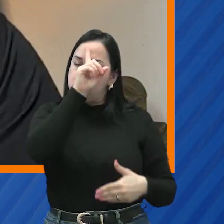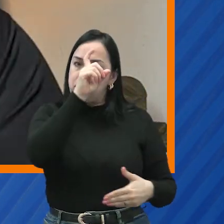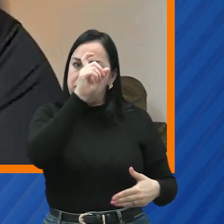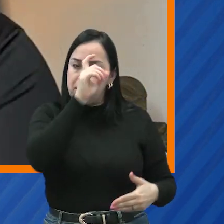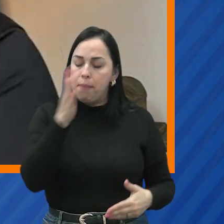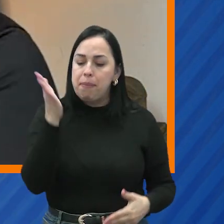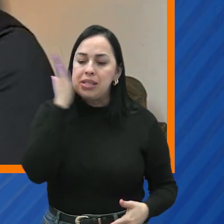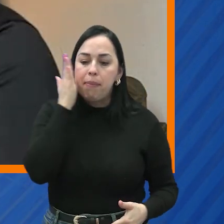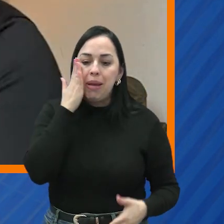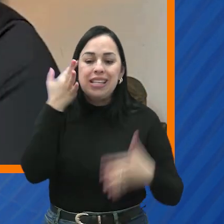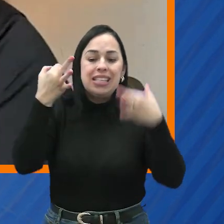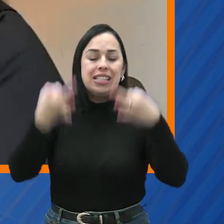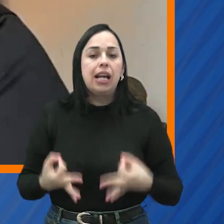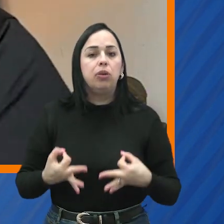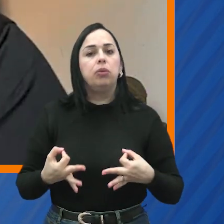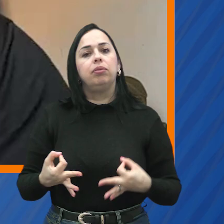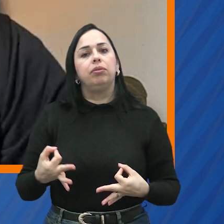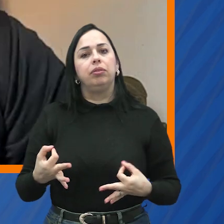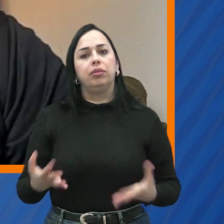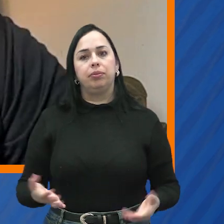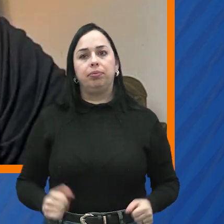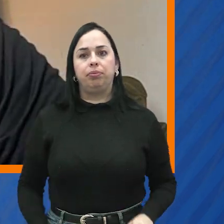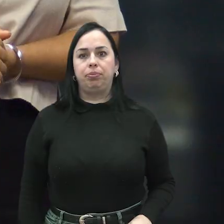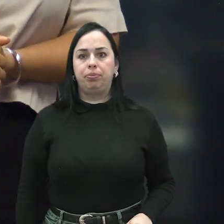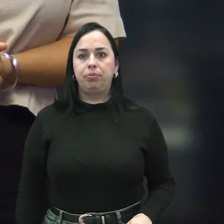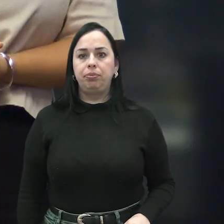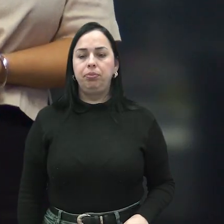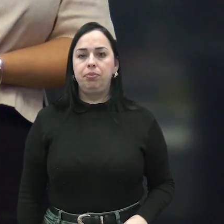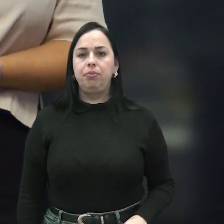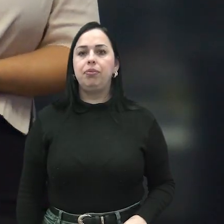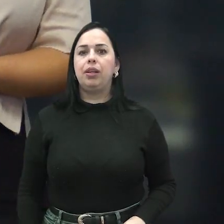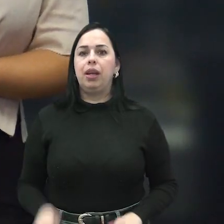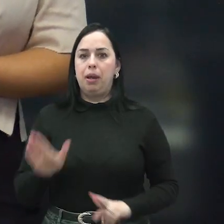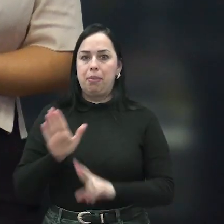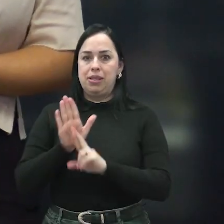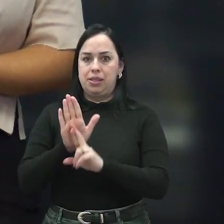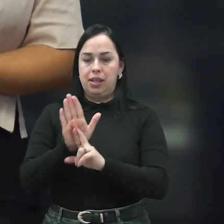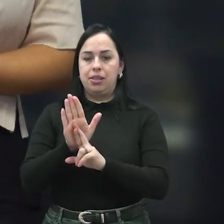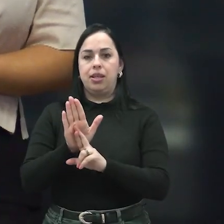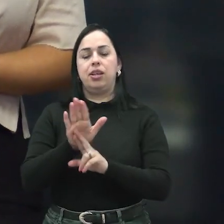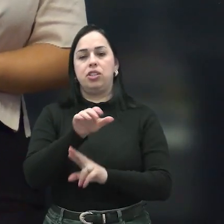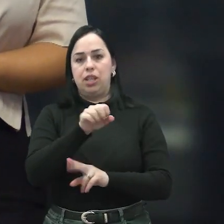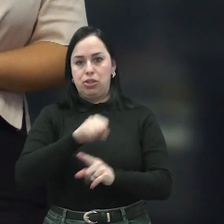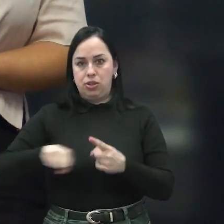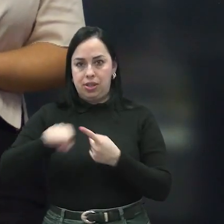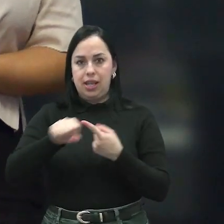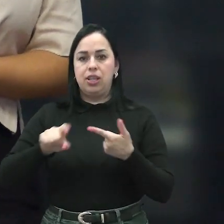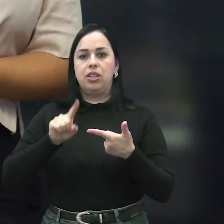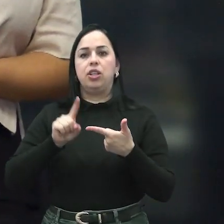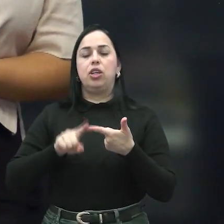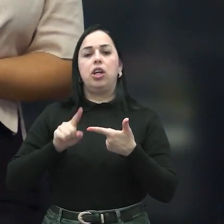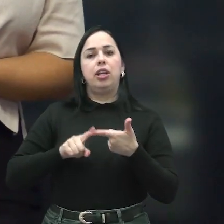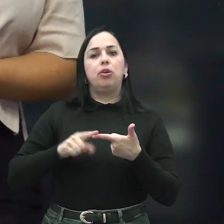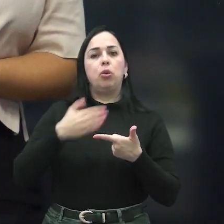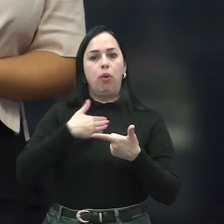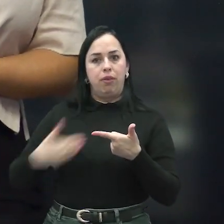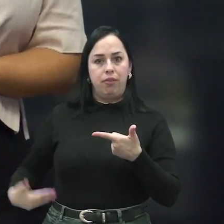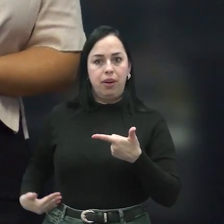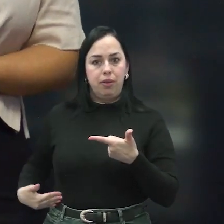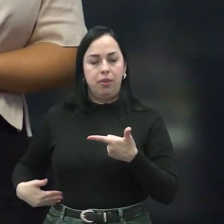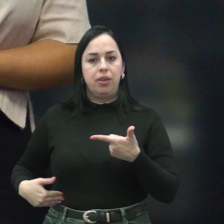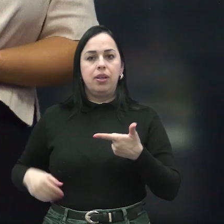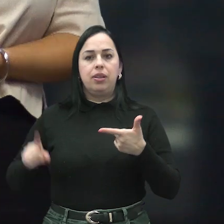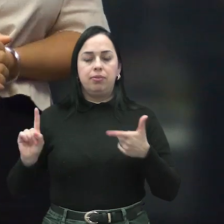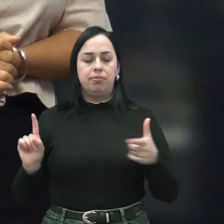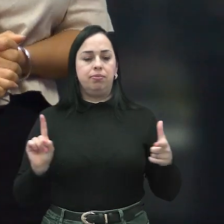para lá, para realmente saber, não sei o que poderia ter acontecido. Representantes da sociedade civil organizada e do poder público se